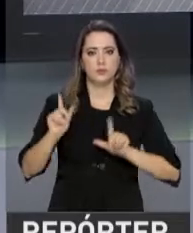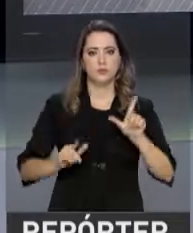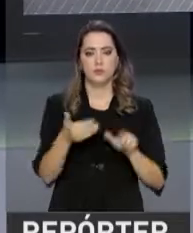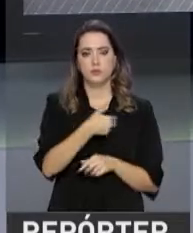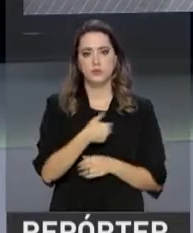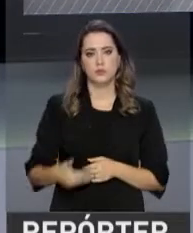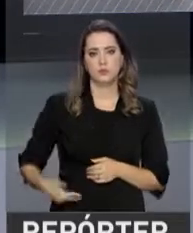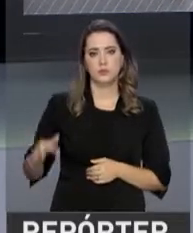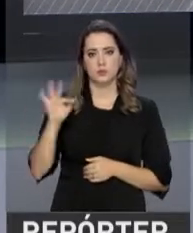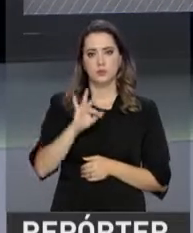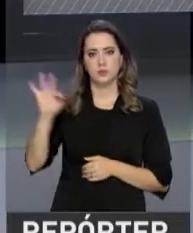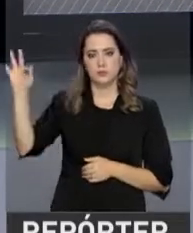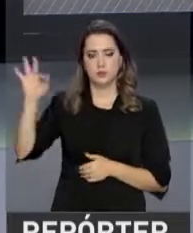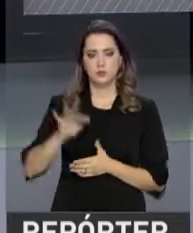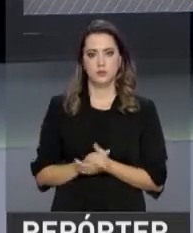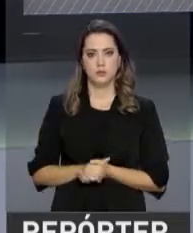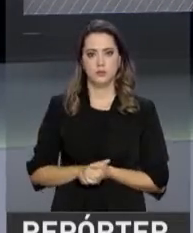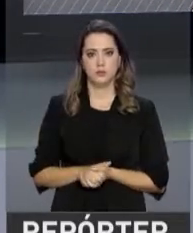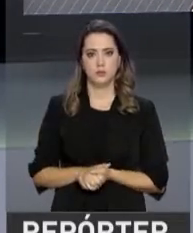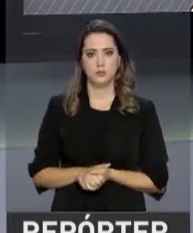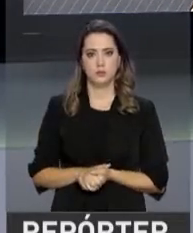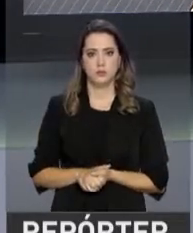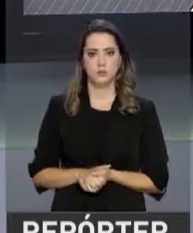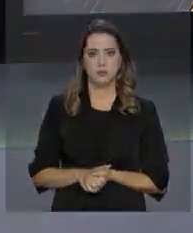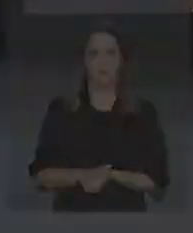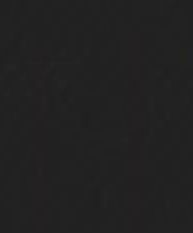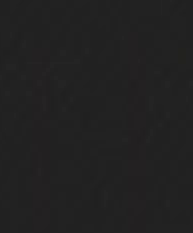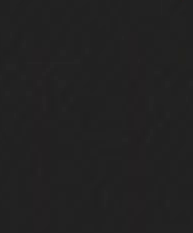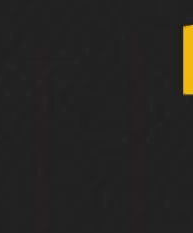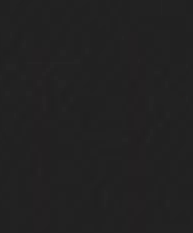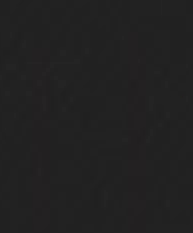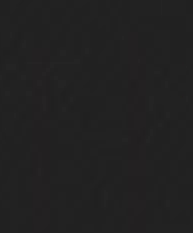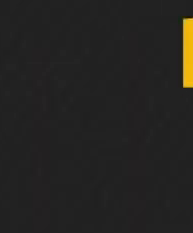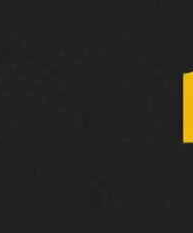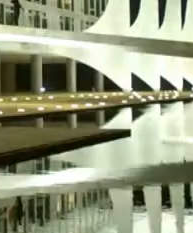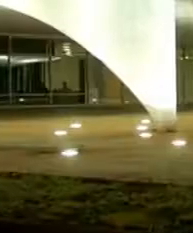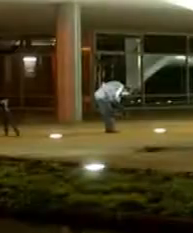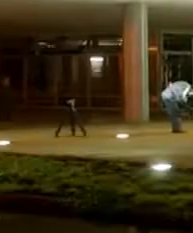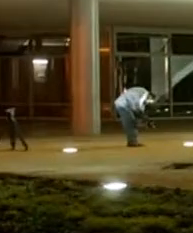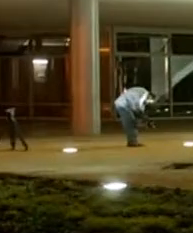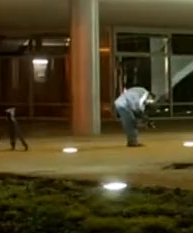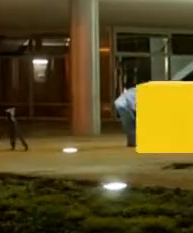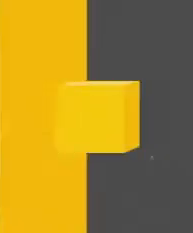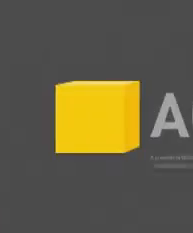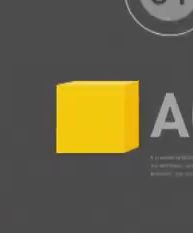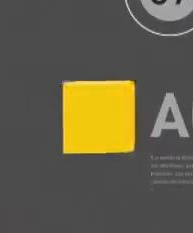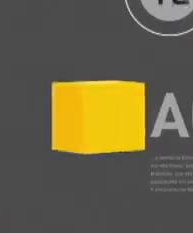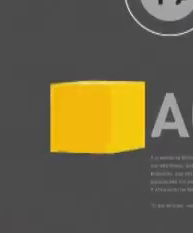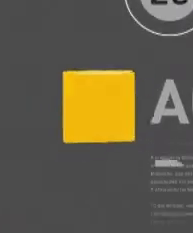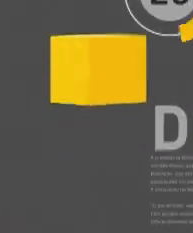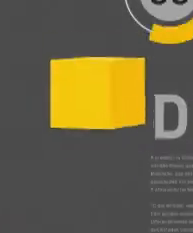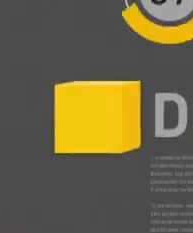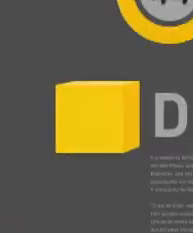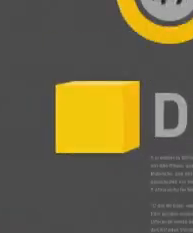com a gente na NBR, a TV do Governo Federal.